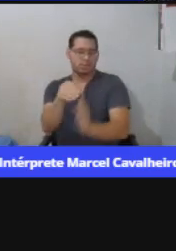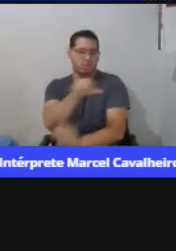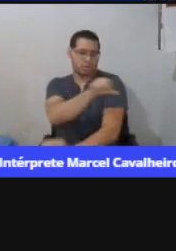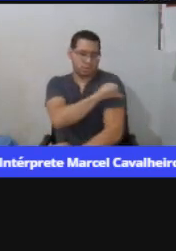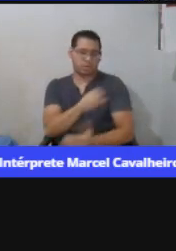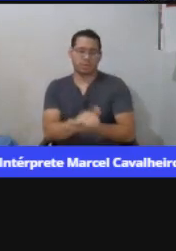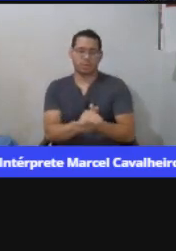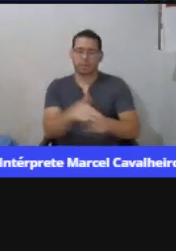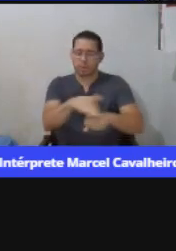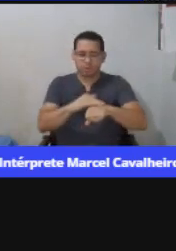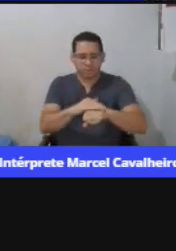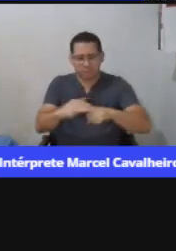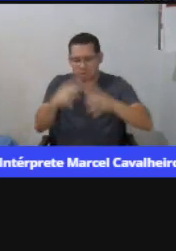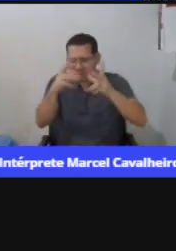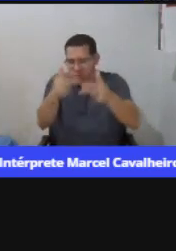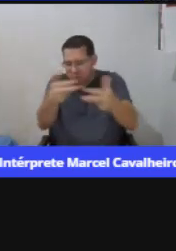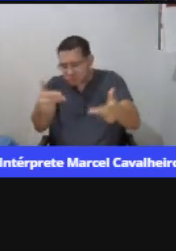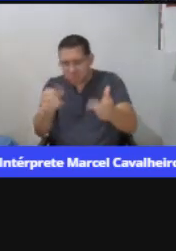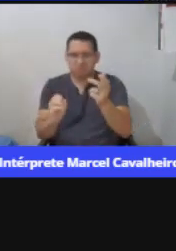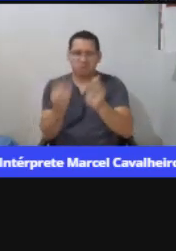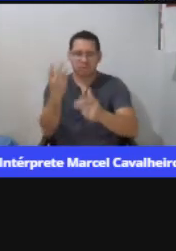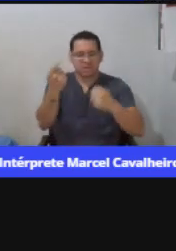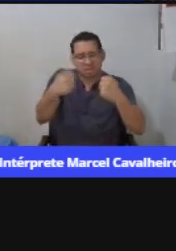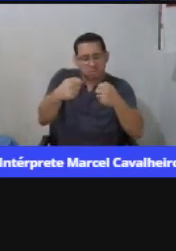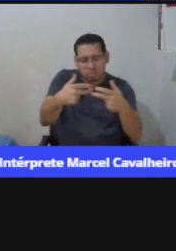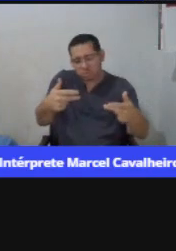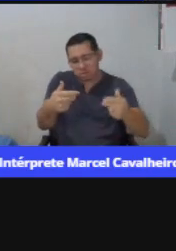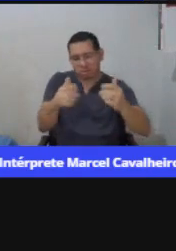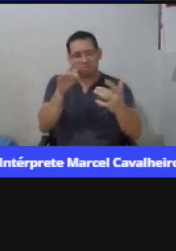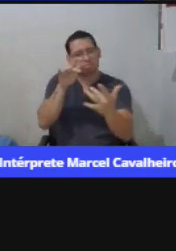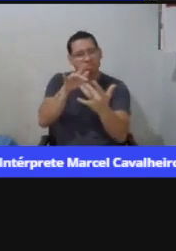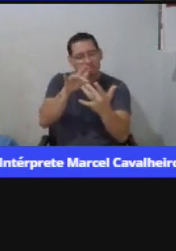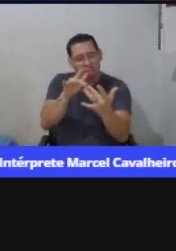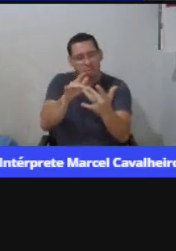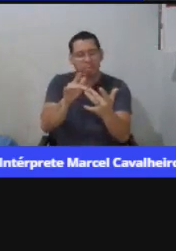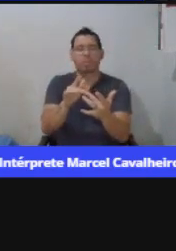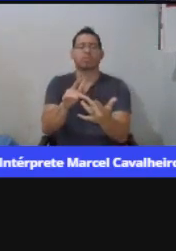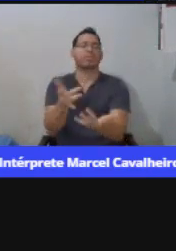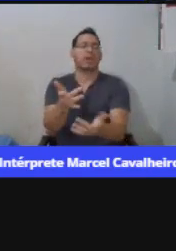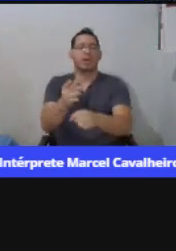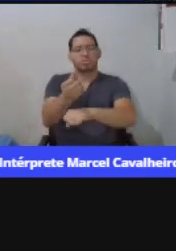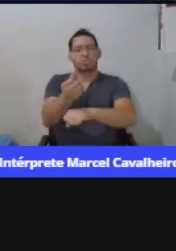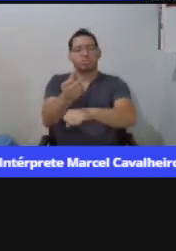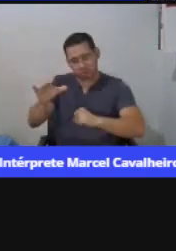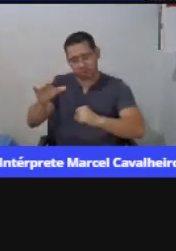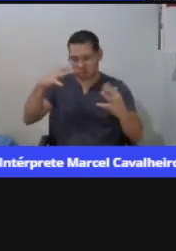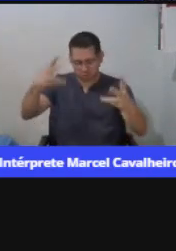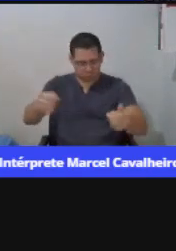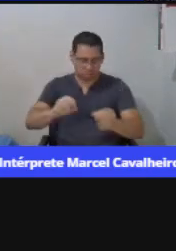essas situações que diz respeito às ciências de um modo geral.